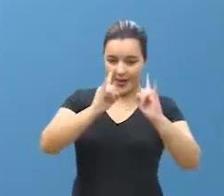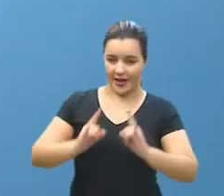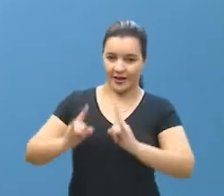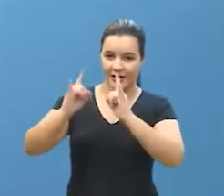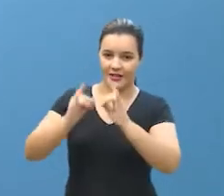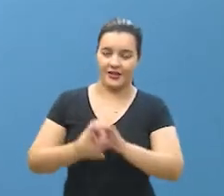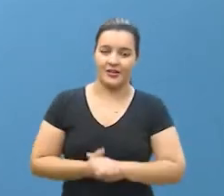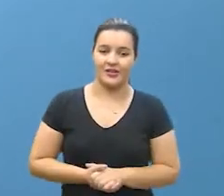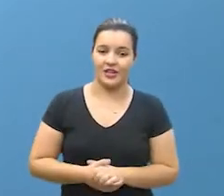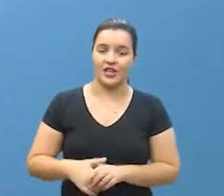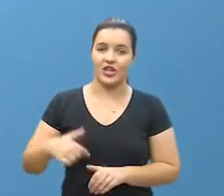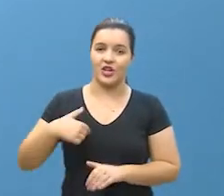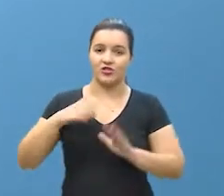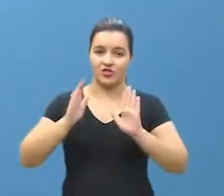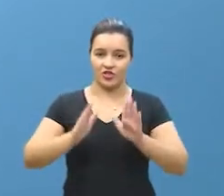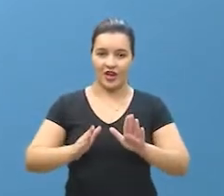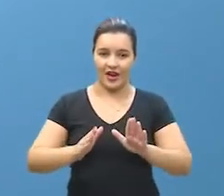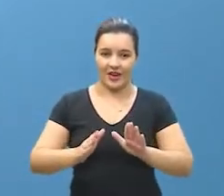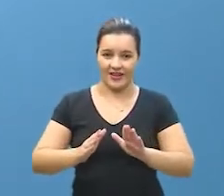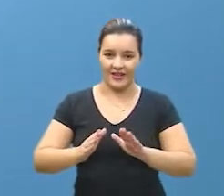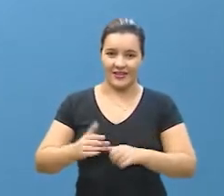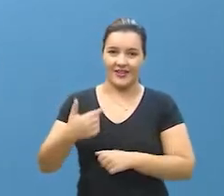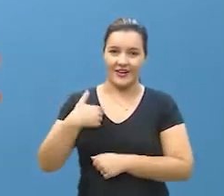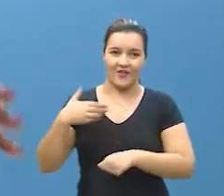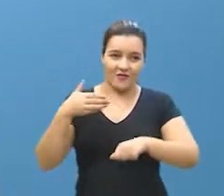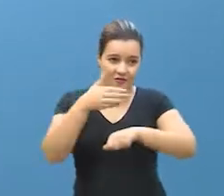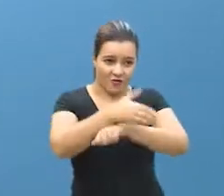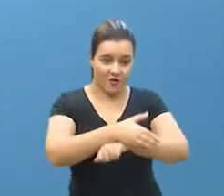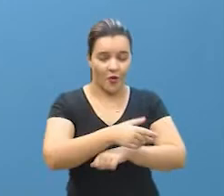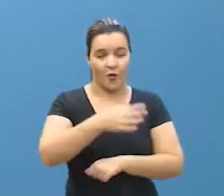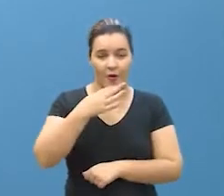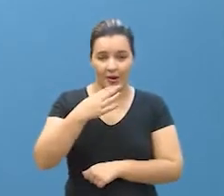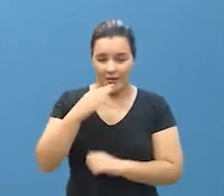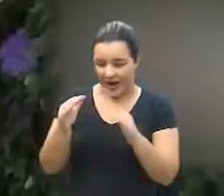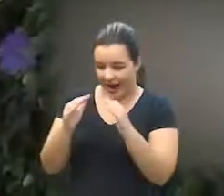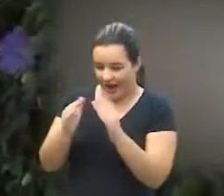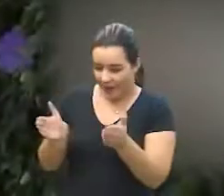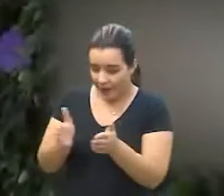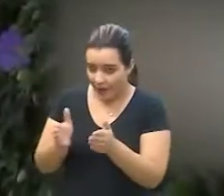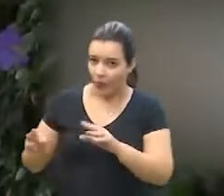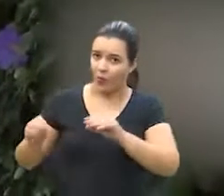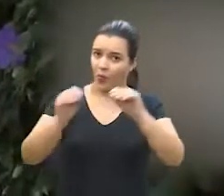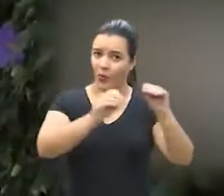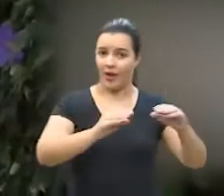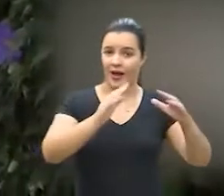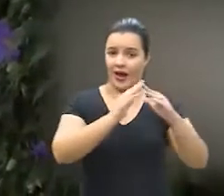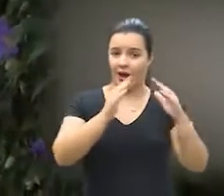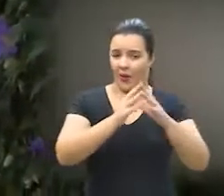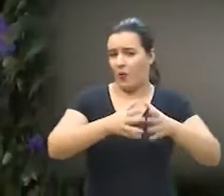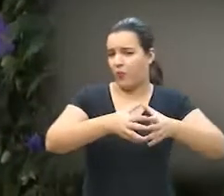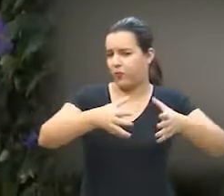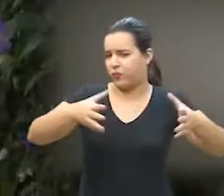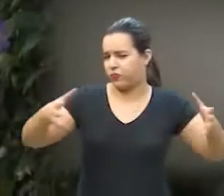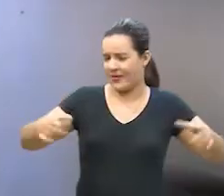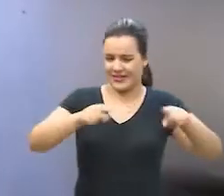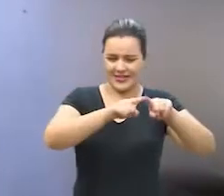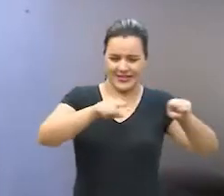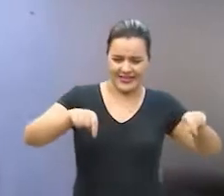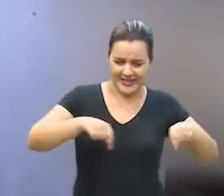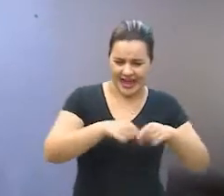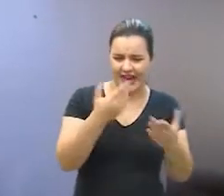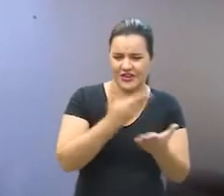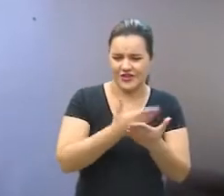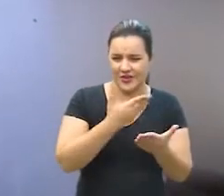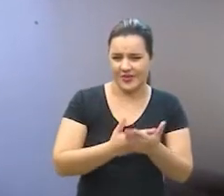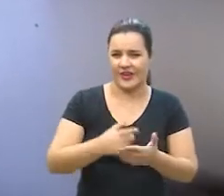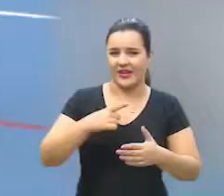fui até o Chissô do Ser, da casinha virou uma casona. Mostra aí o espaço, como é bonito, tem várias salas, salas de